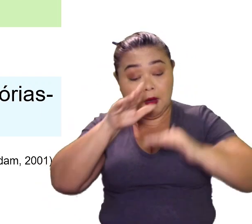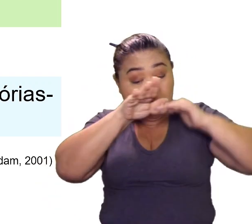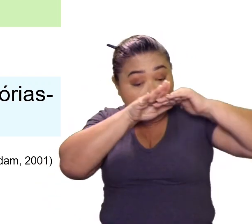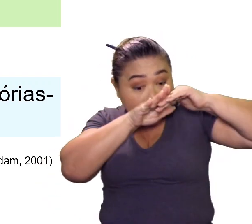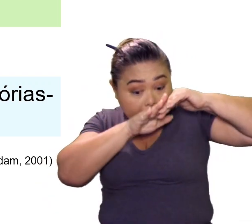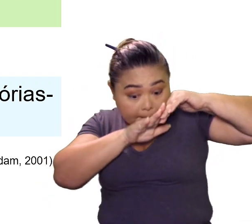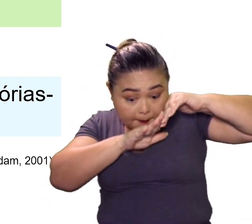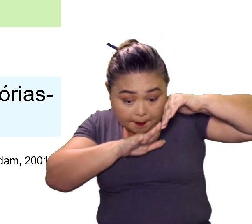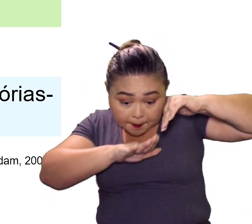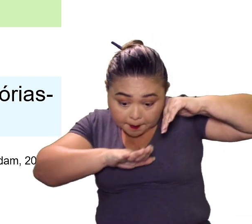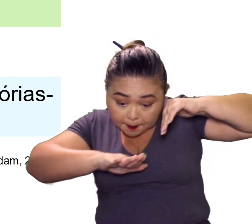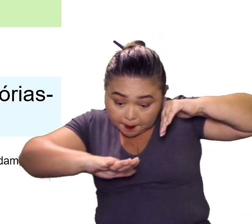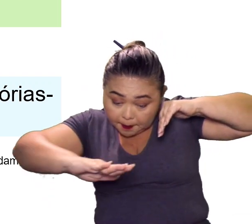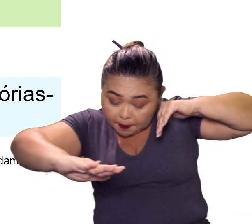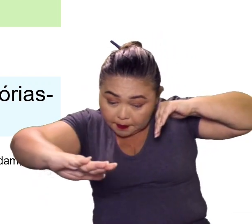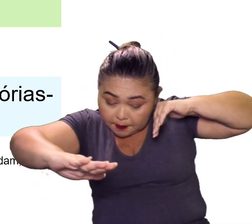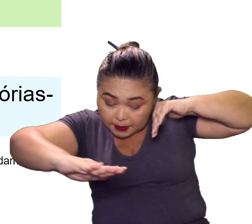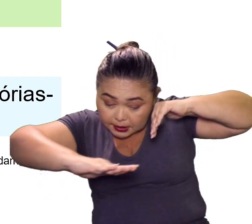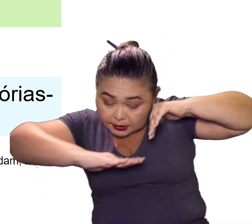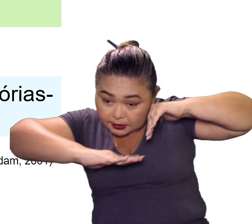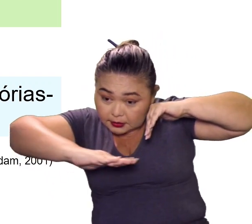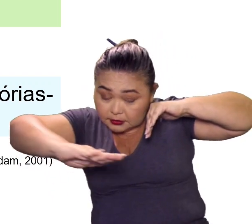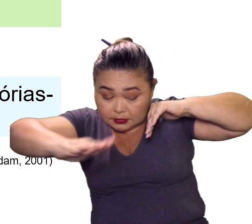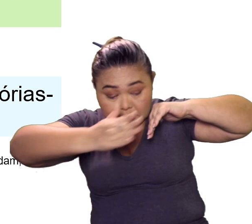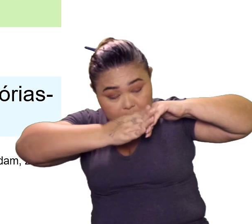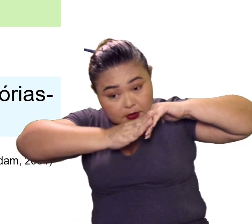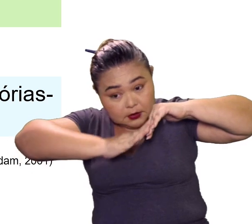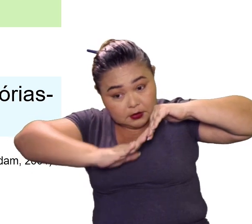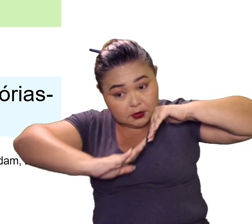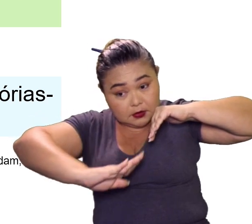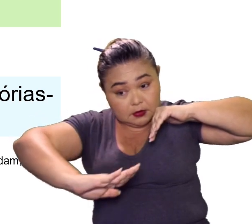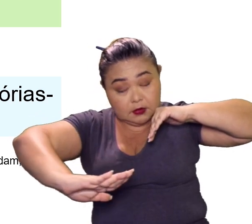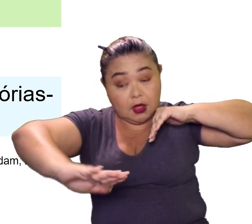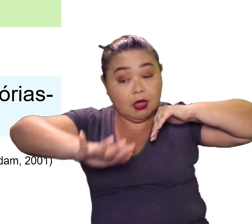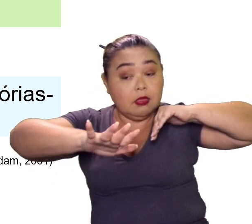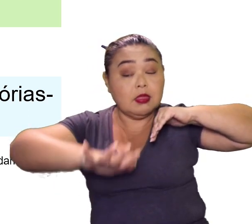baixas. Ela tem uma inundação